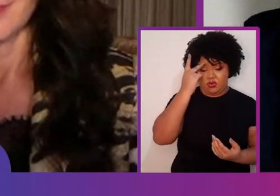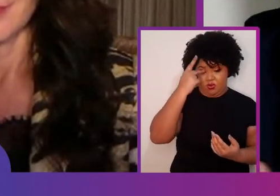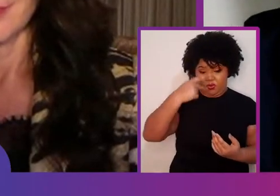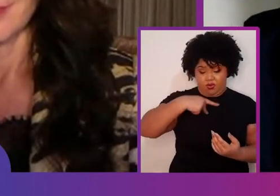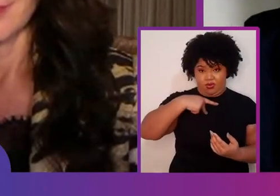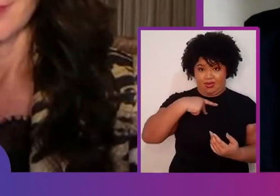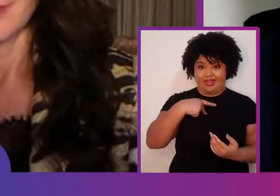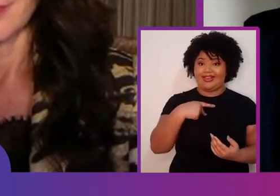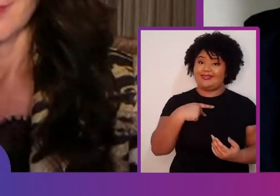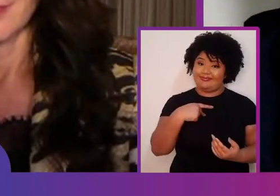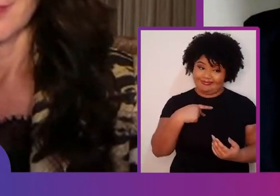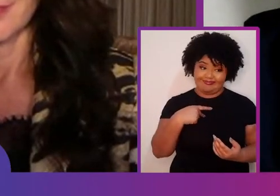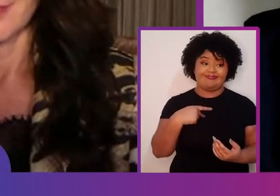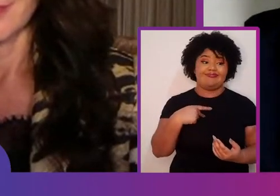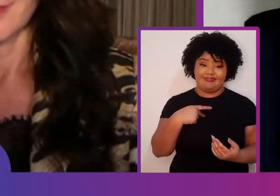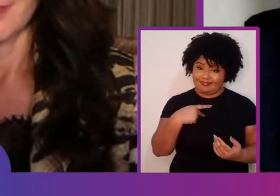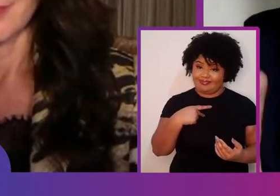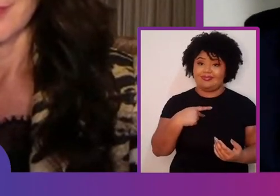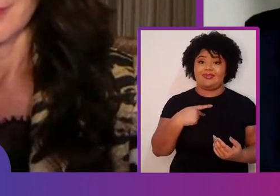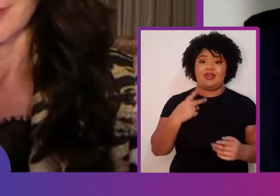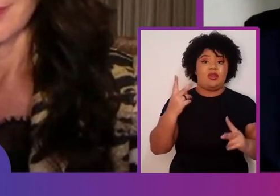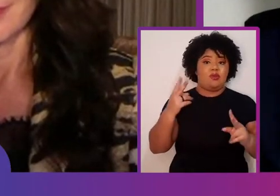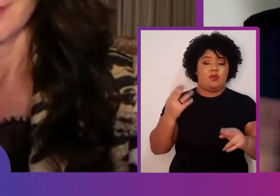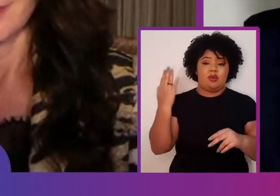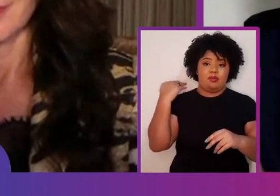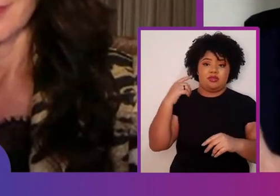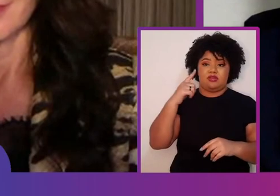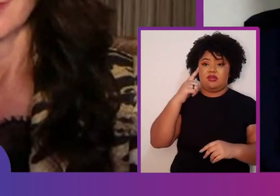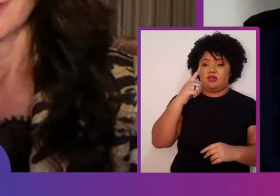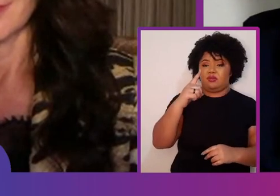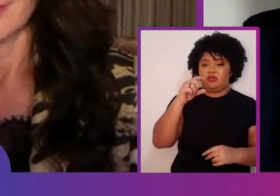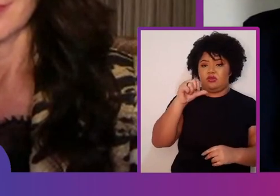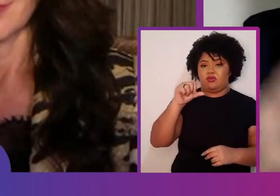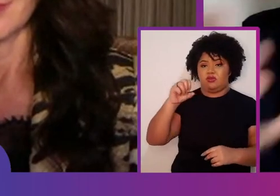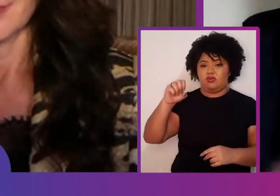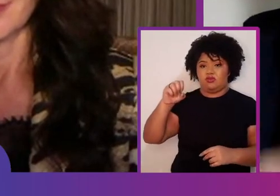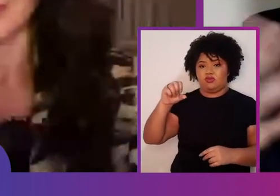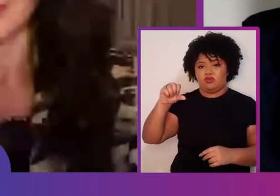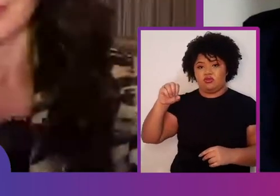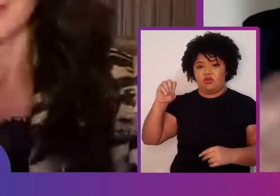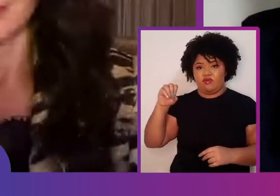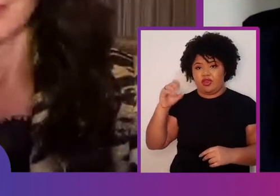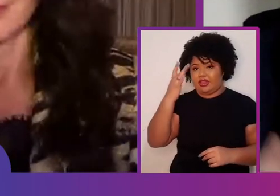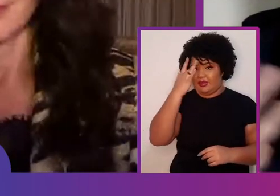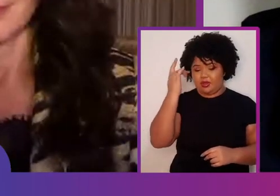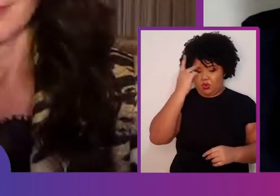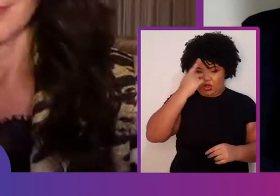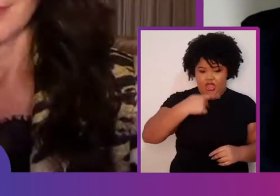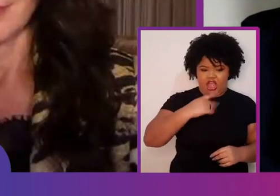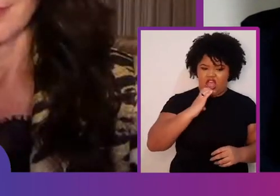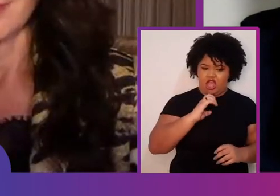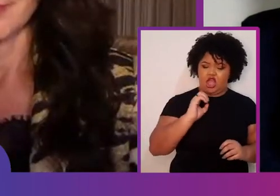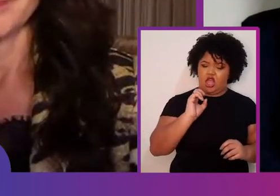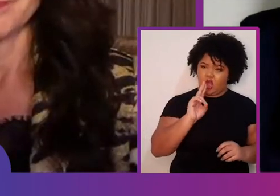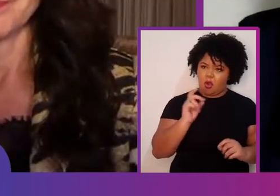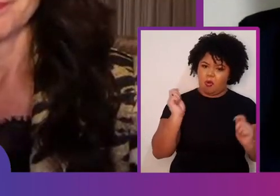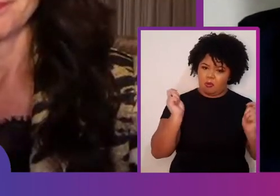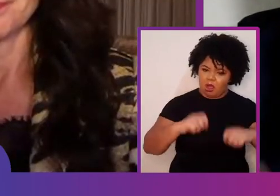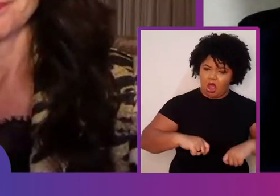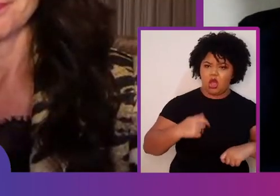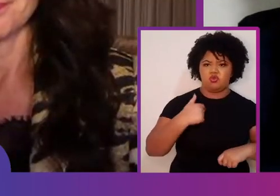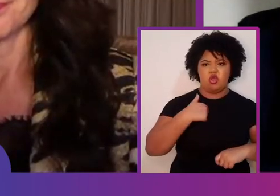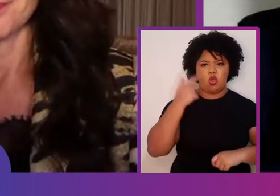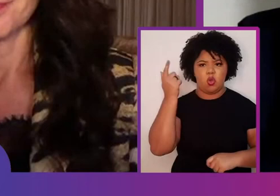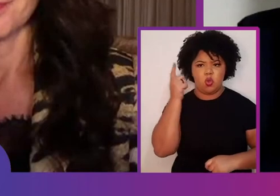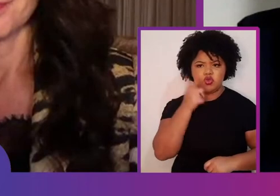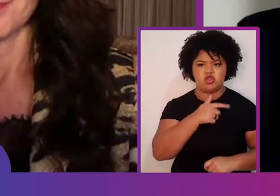recrudesce o que a gente estava vivendo nos anos 90, que foi o ano do eu, né? A década do eu quero, eu posso, eu faço, eu consigo, onde